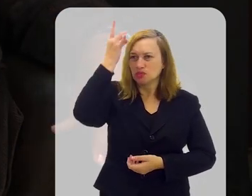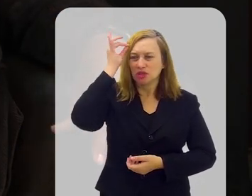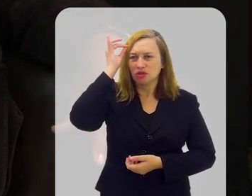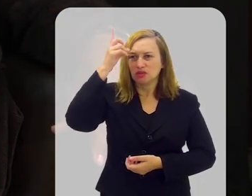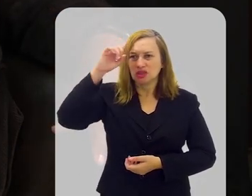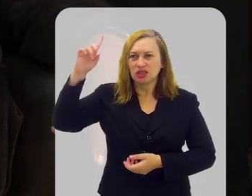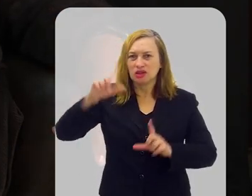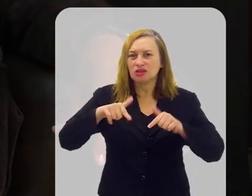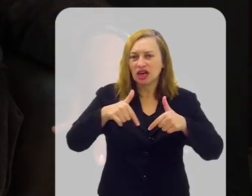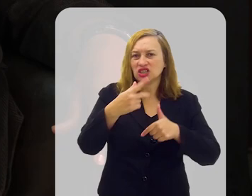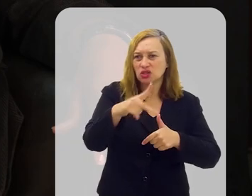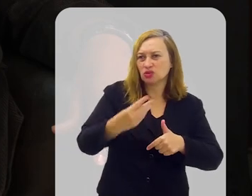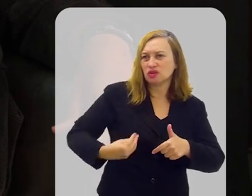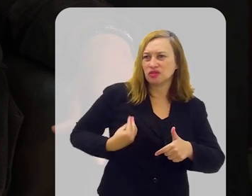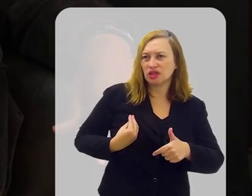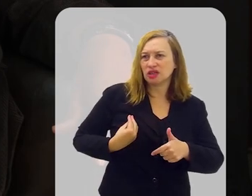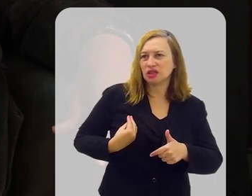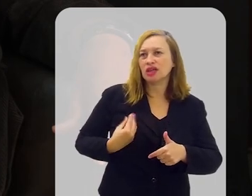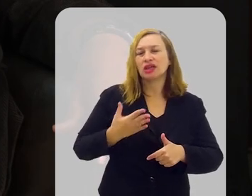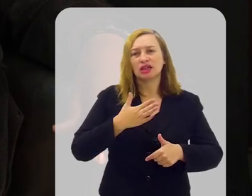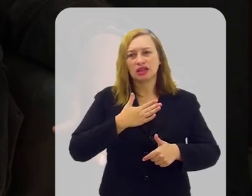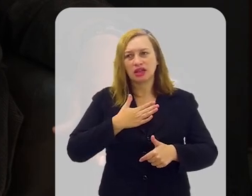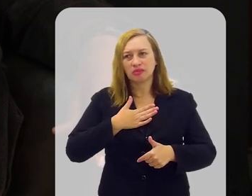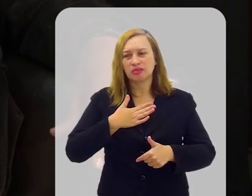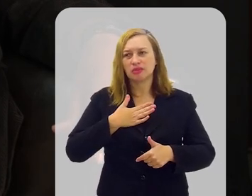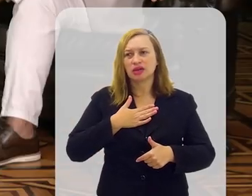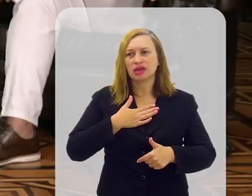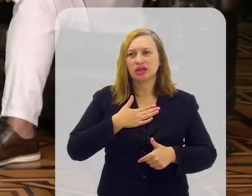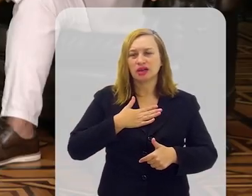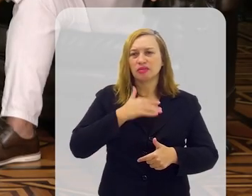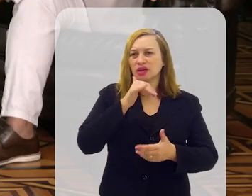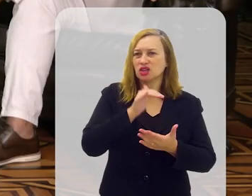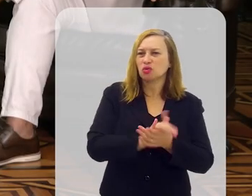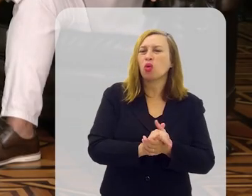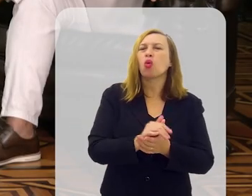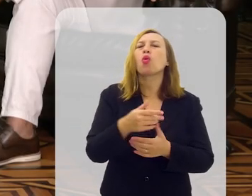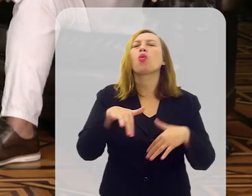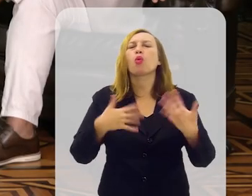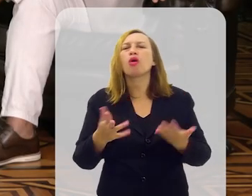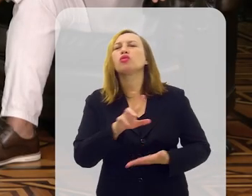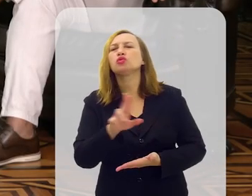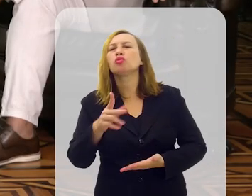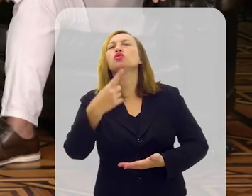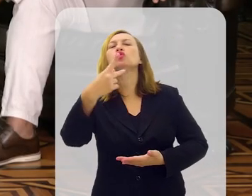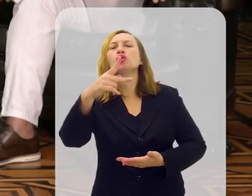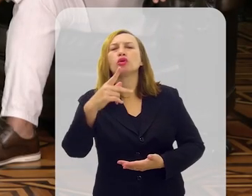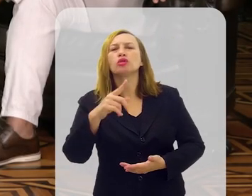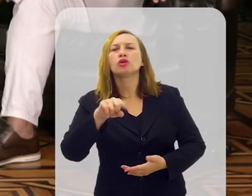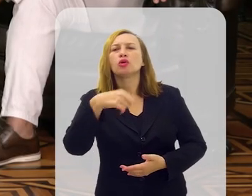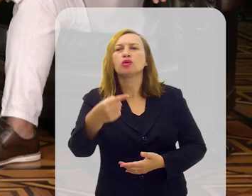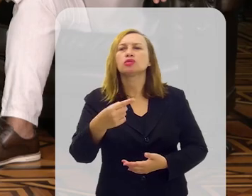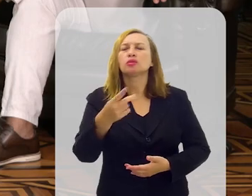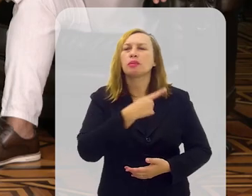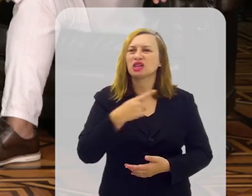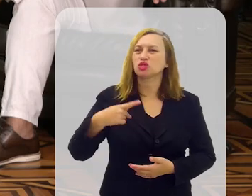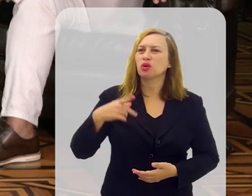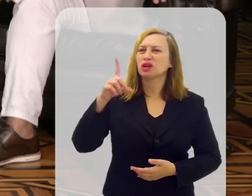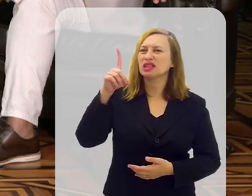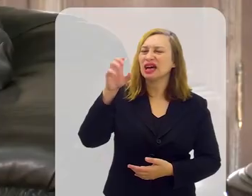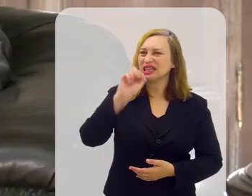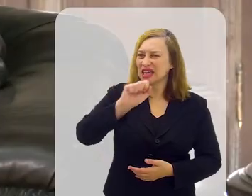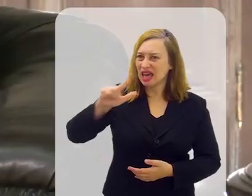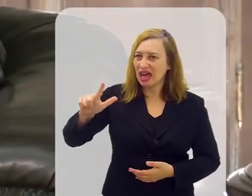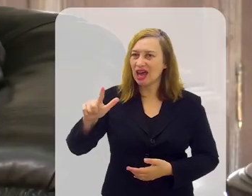sua vida. Amém. Testificou muito na minha vida, na vida de minha mulher. E como é que é o nome do outro pastor?